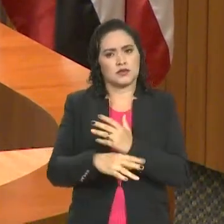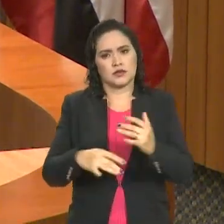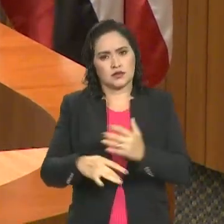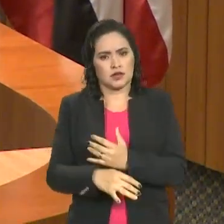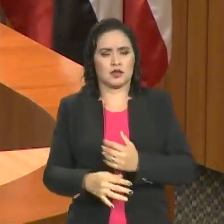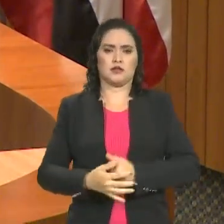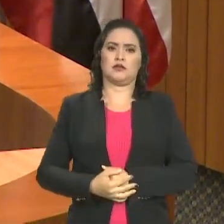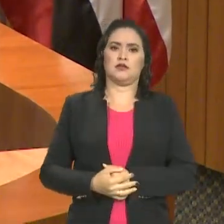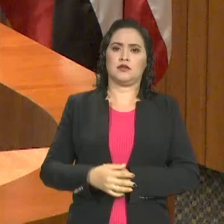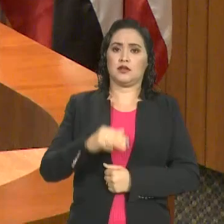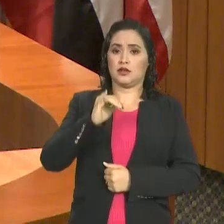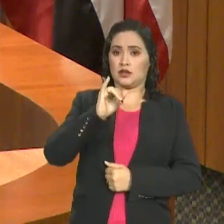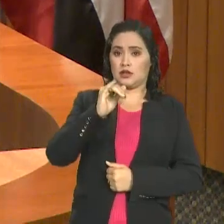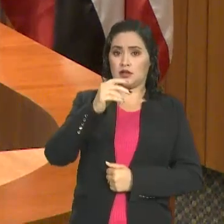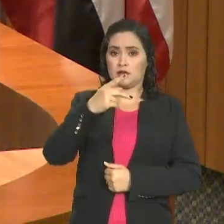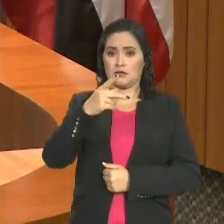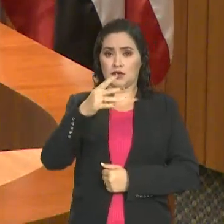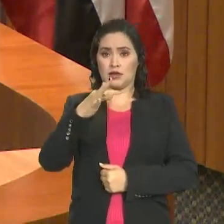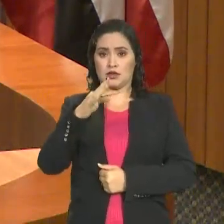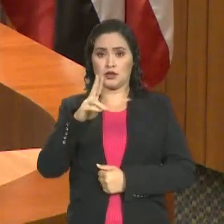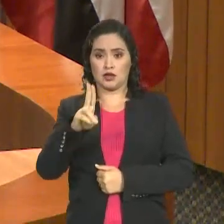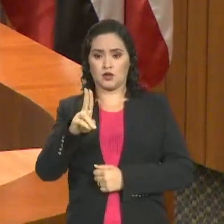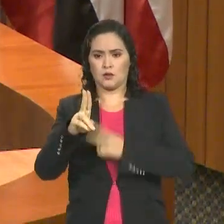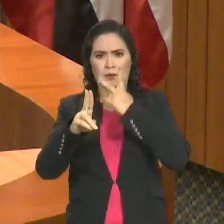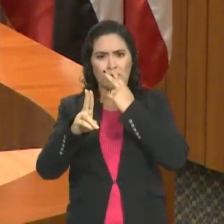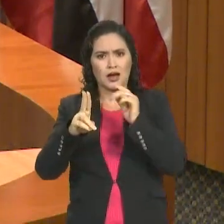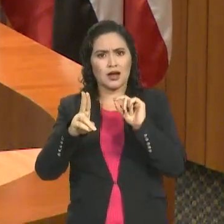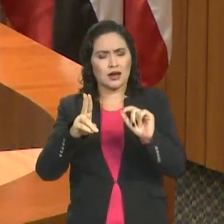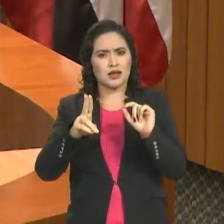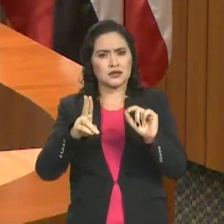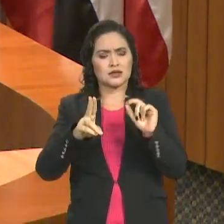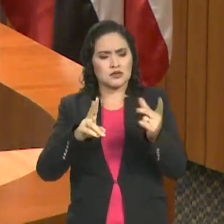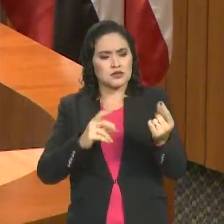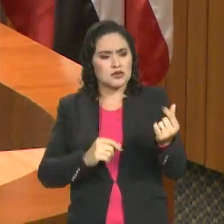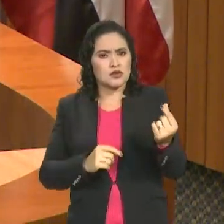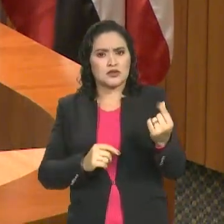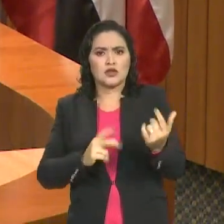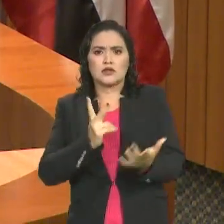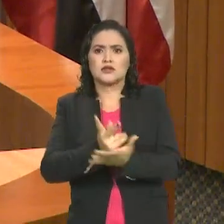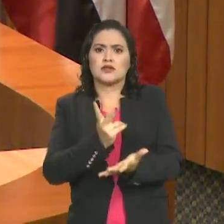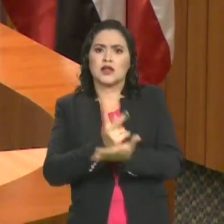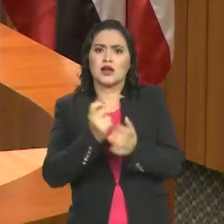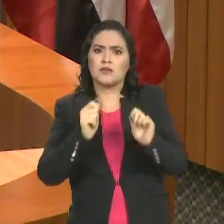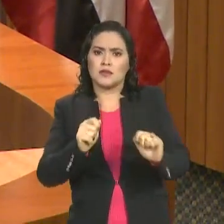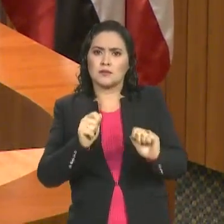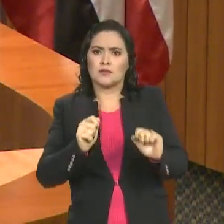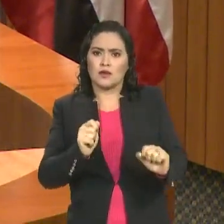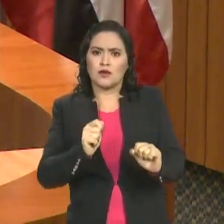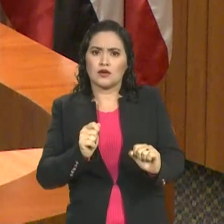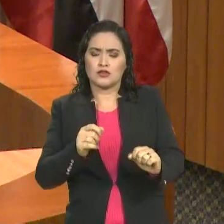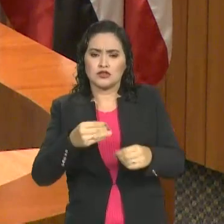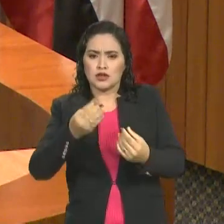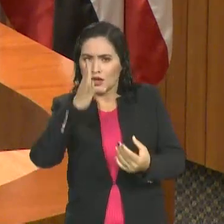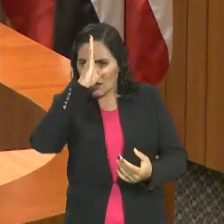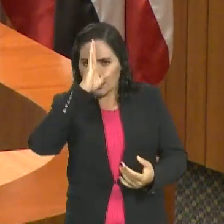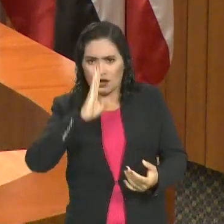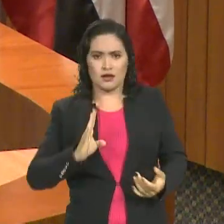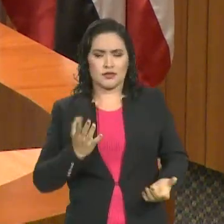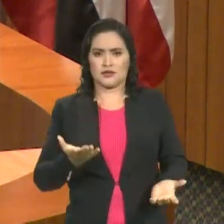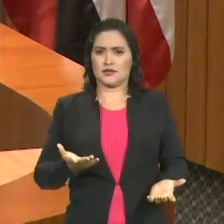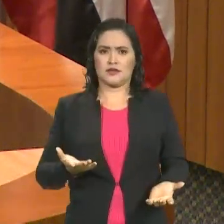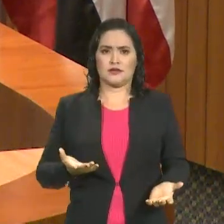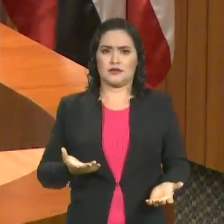o IPTU como se fosse uma receita que a todo tempo você pode oferecer gratuidade. Tratam o recurso